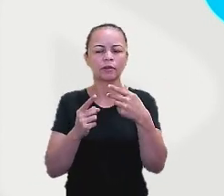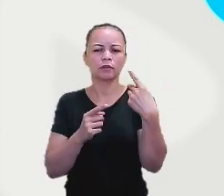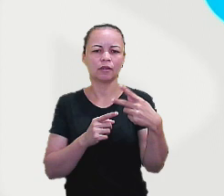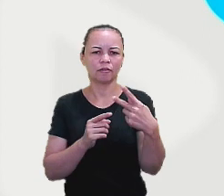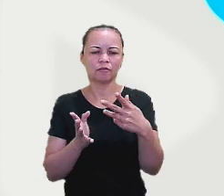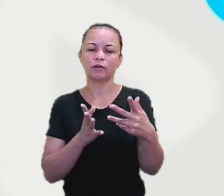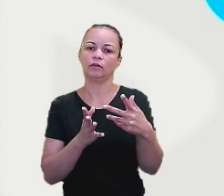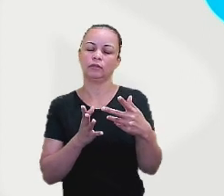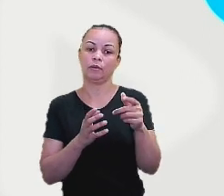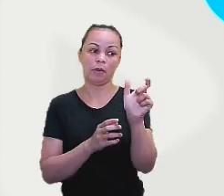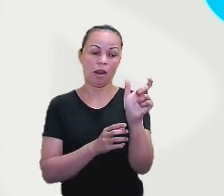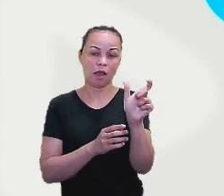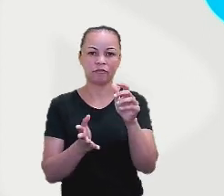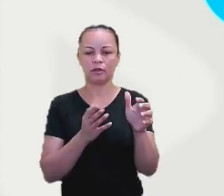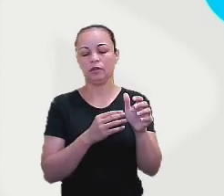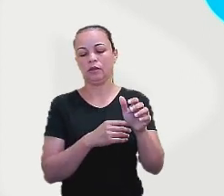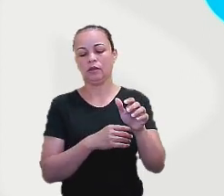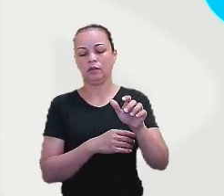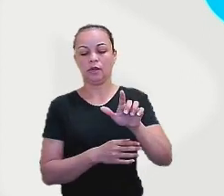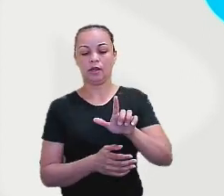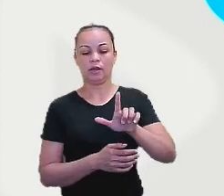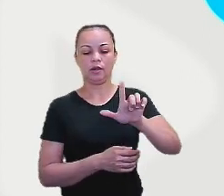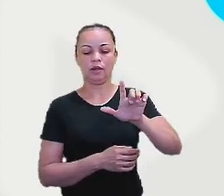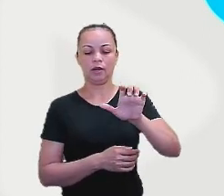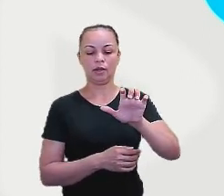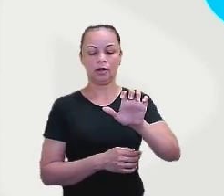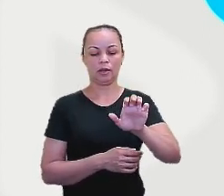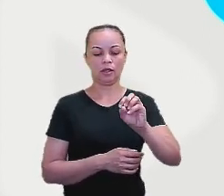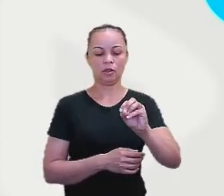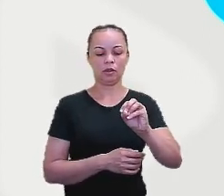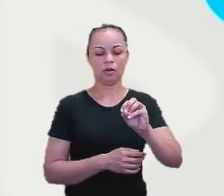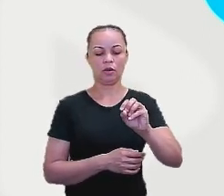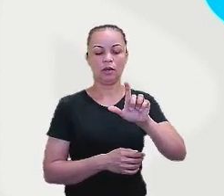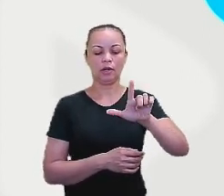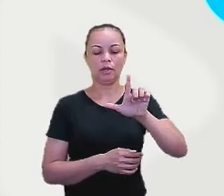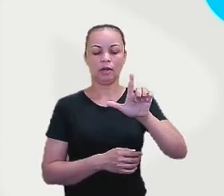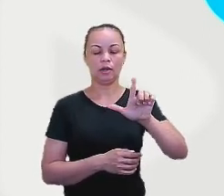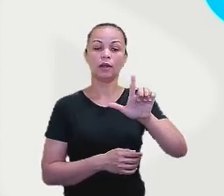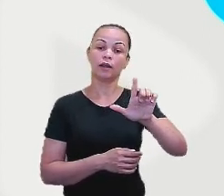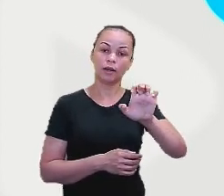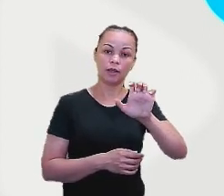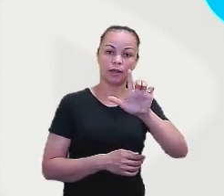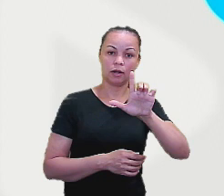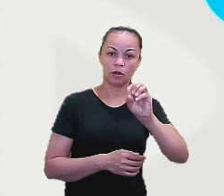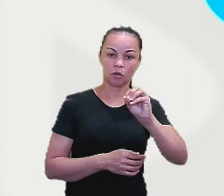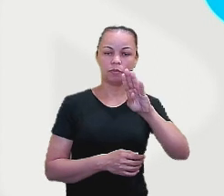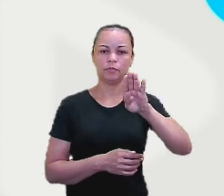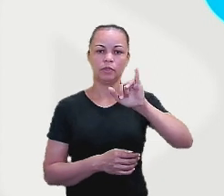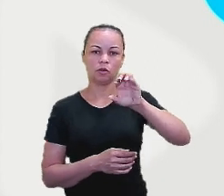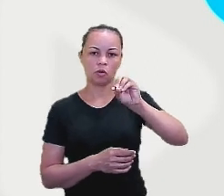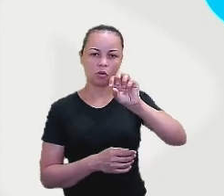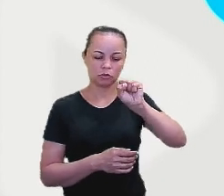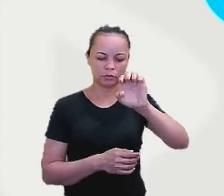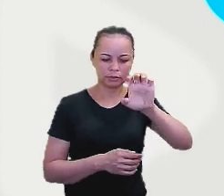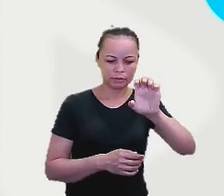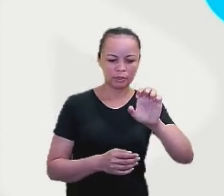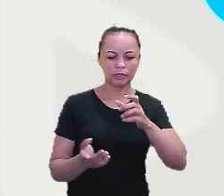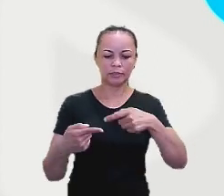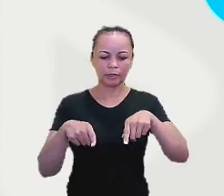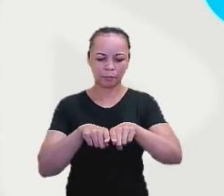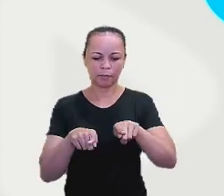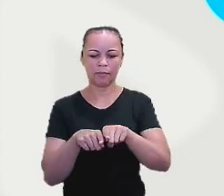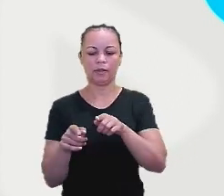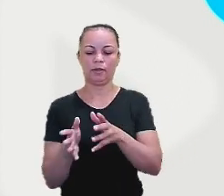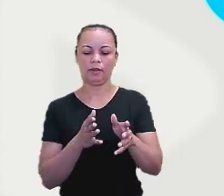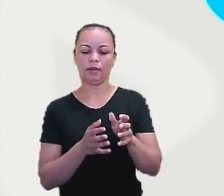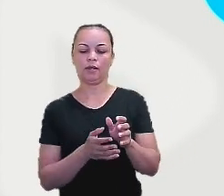explica ela. Alelobiose e ecobiose. Vou repetir. Alelobiose e ecobiose. Dito tudo isso, então, a